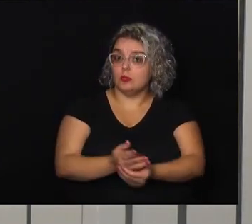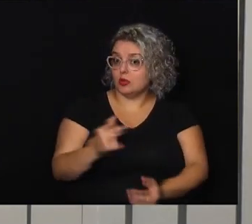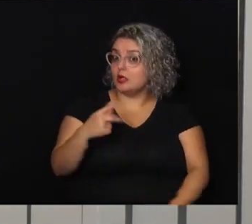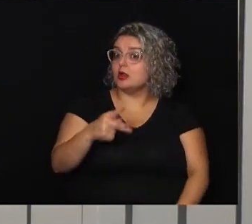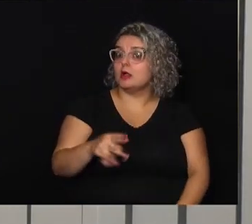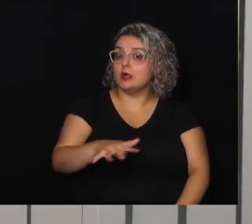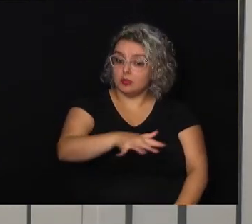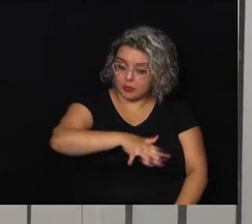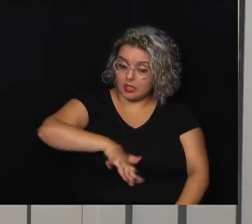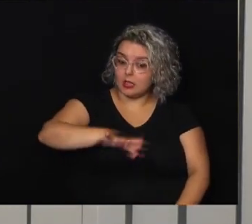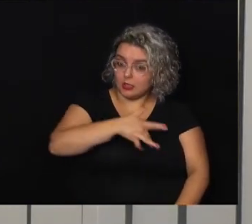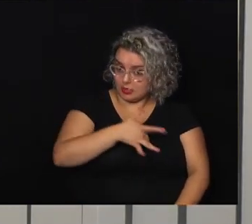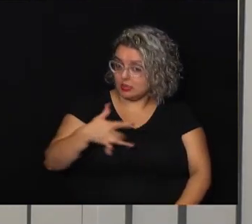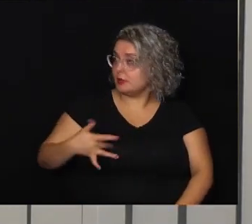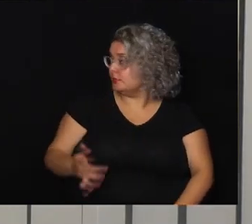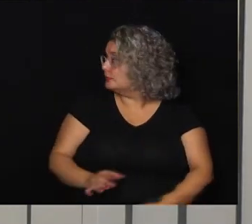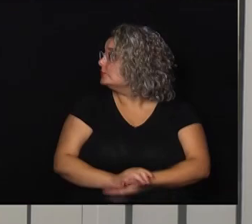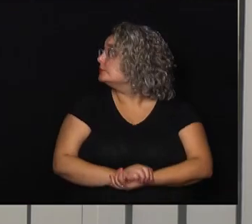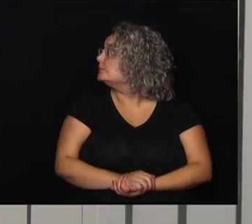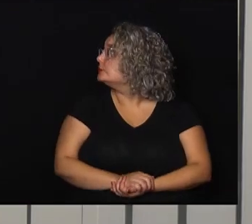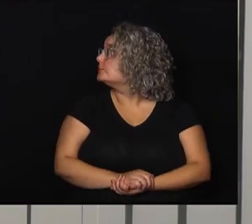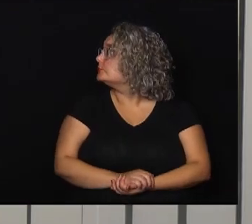para a área da saúde.